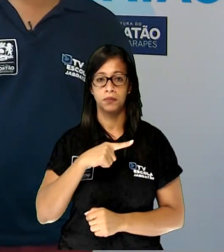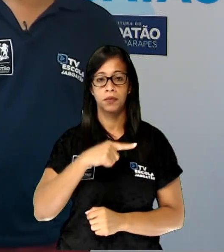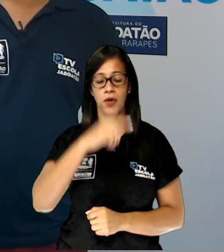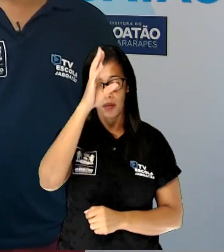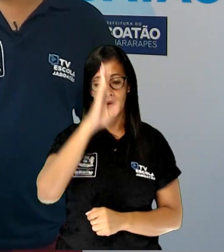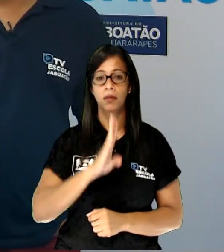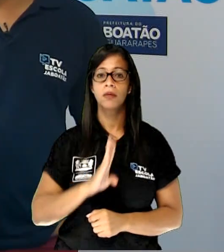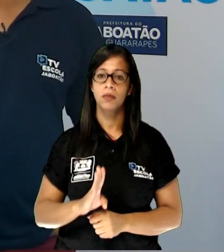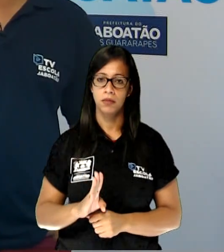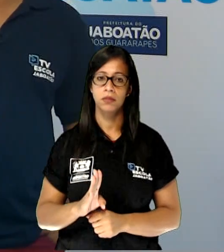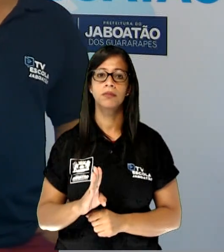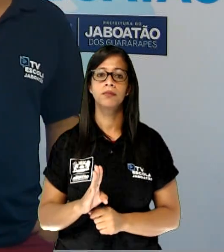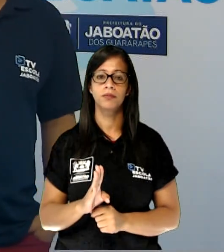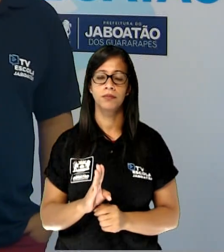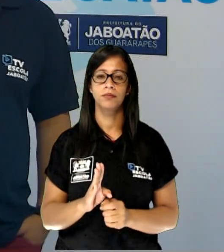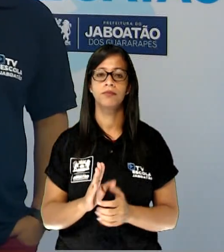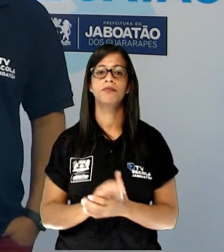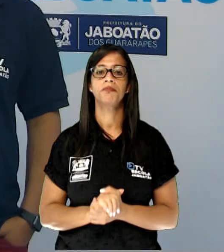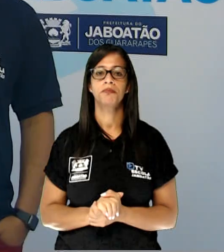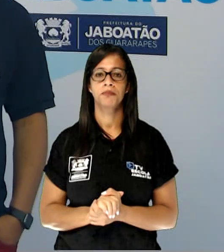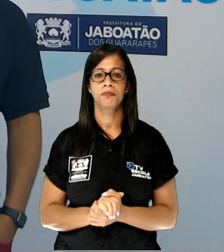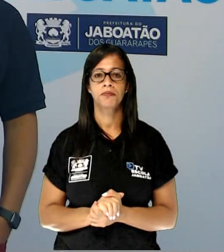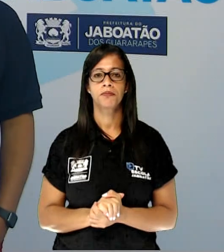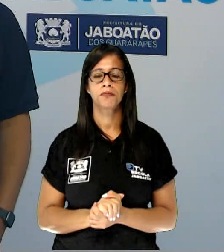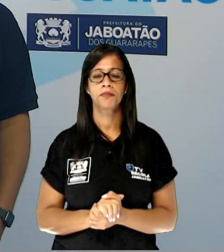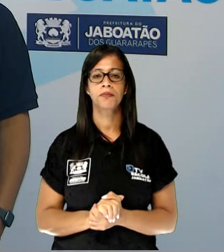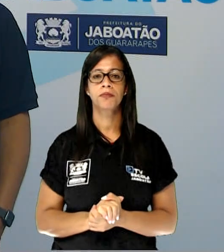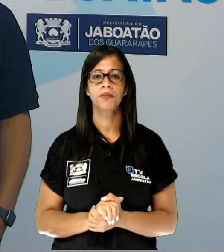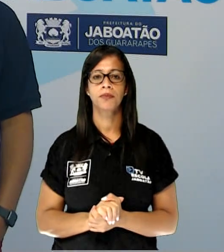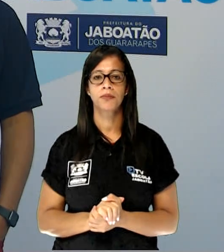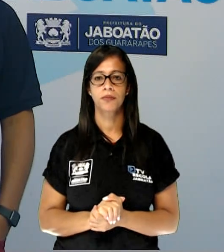né, ouvir e assistir Pedro e o Lobo